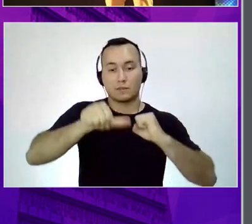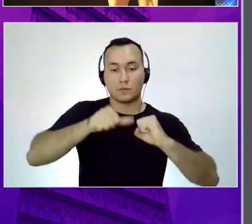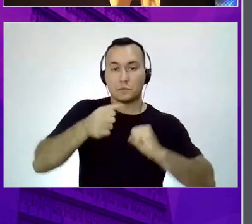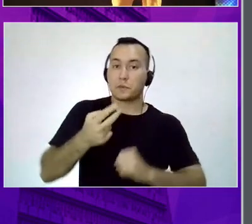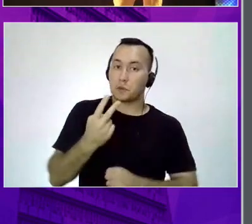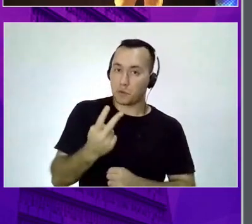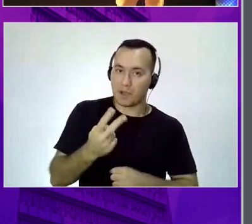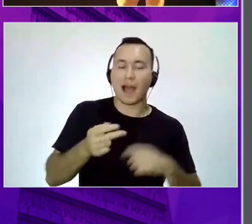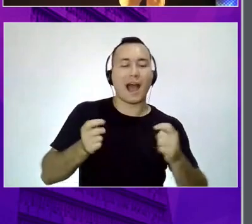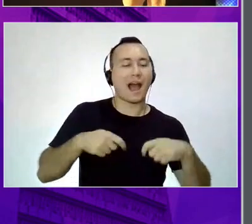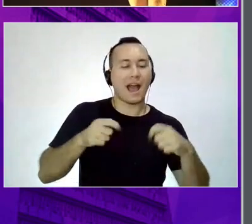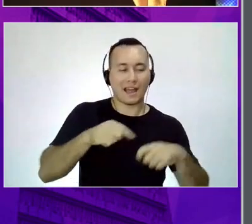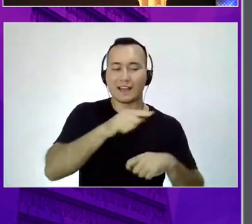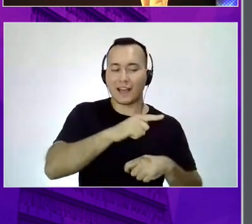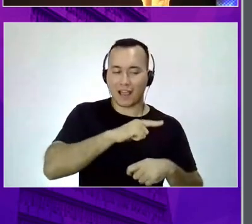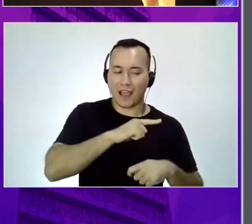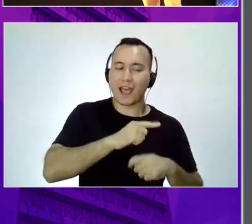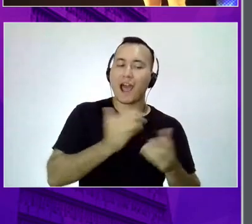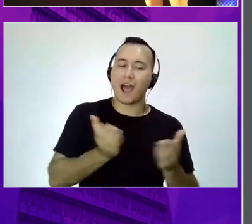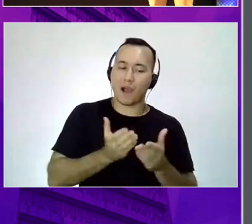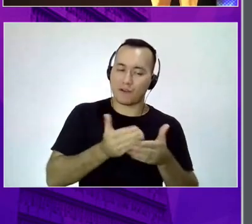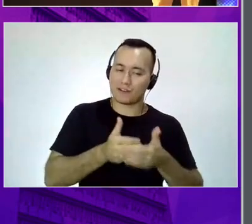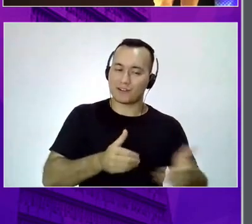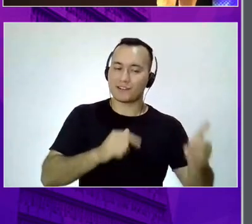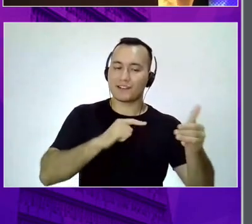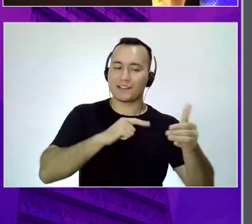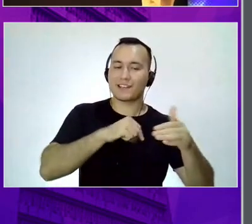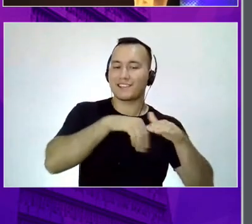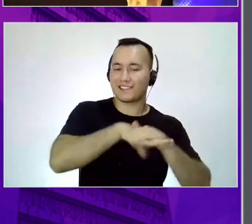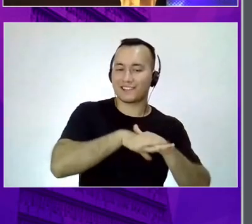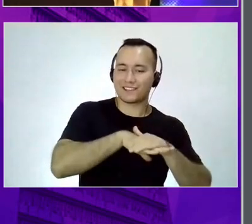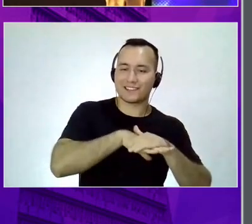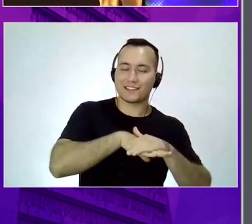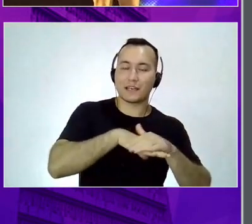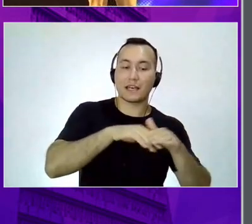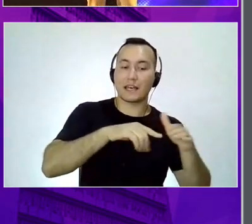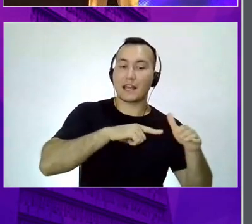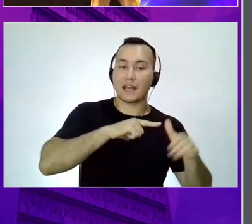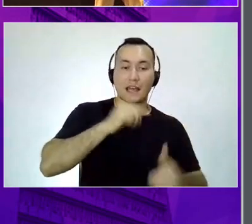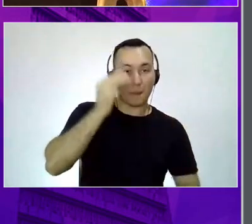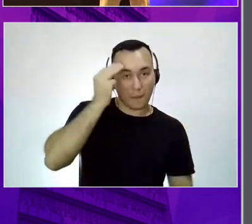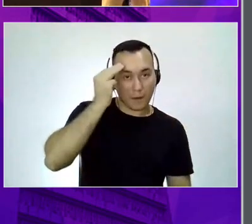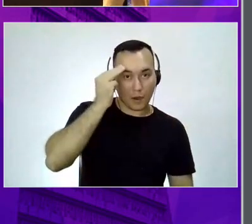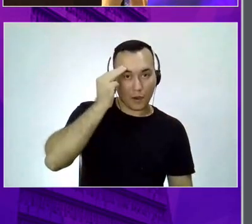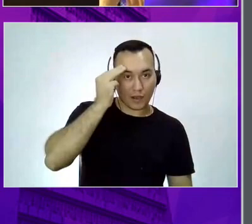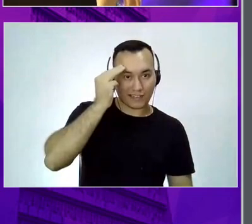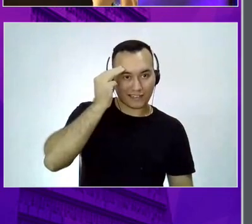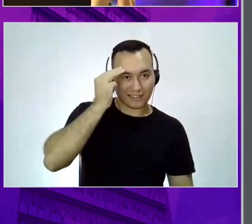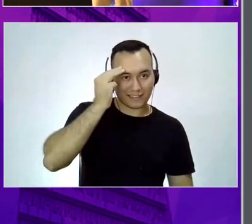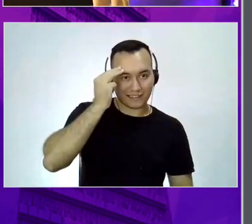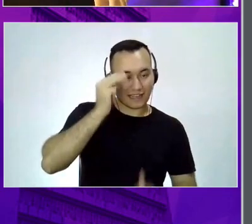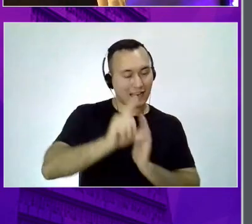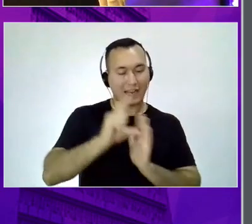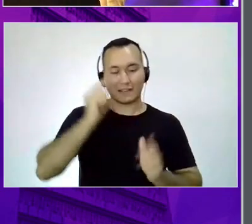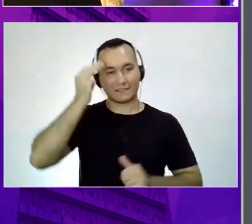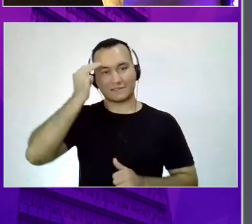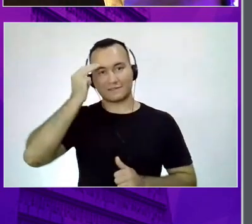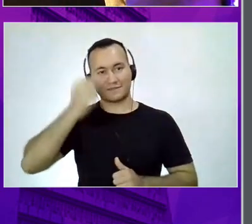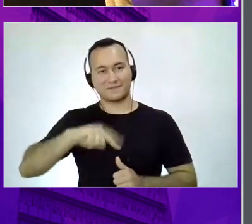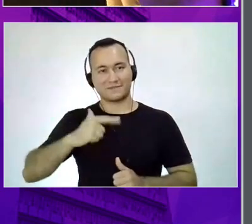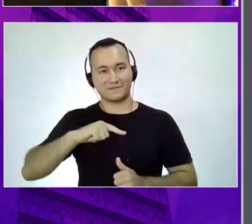para fazer o GPT conversar. Tudo isso pensando em termos de custo, pensando em termos de interação, pensando em termos de experiência do